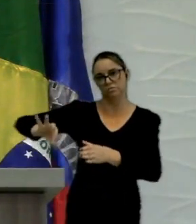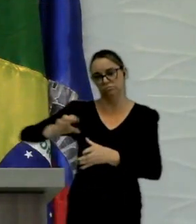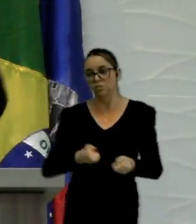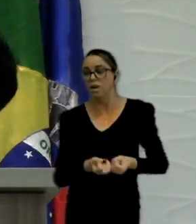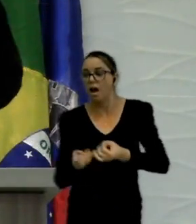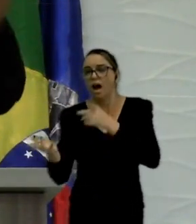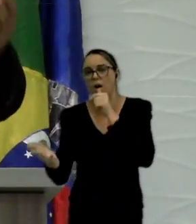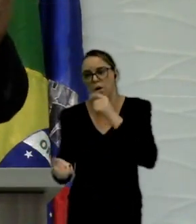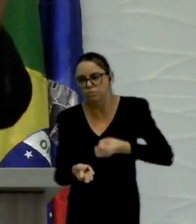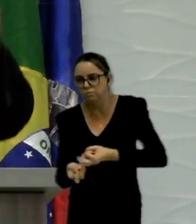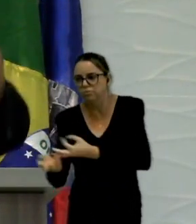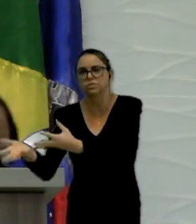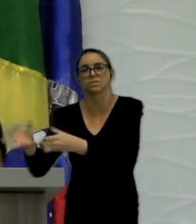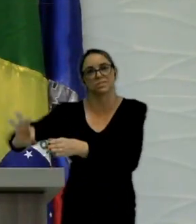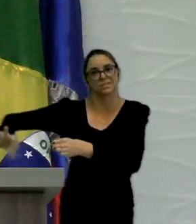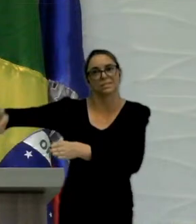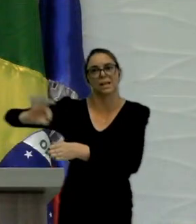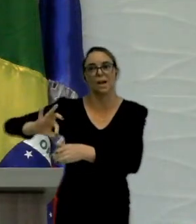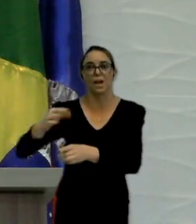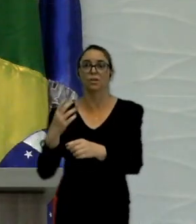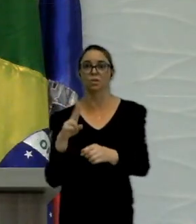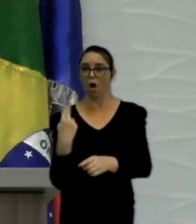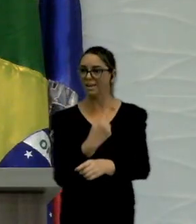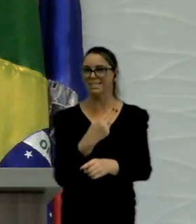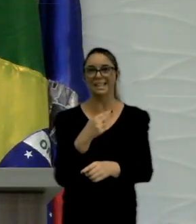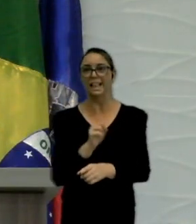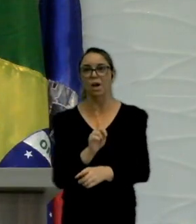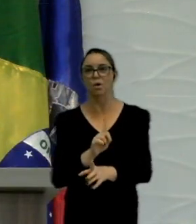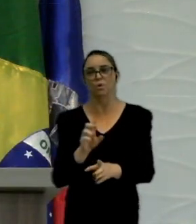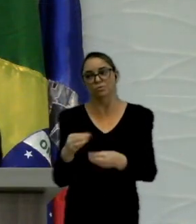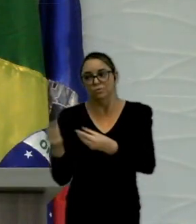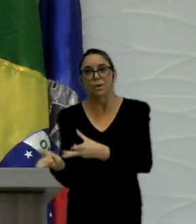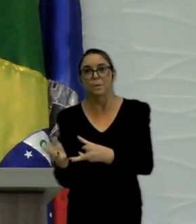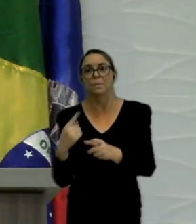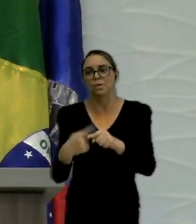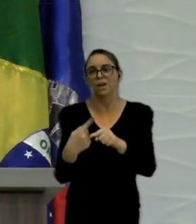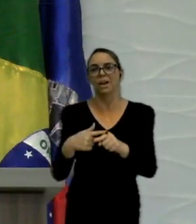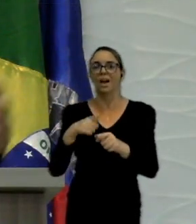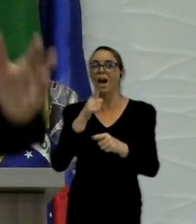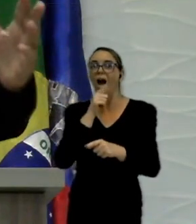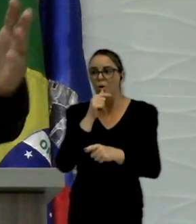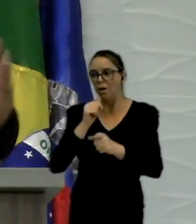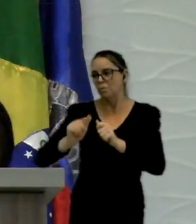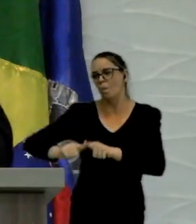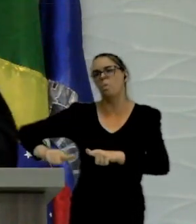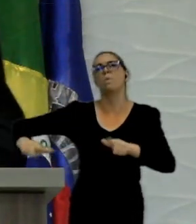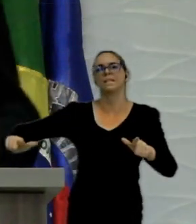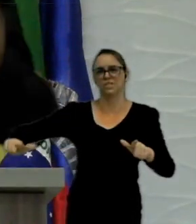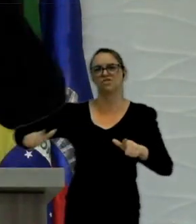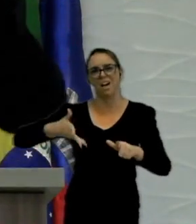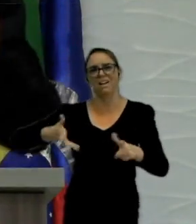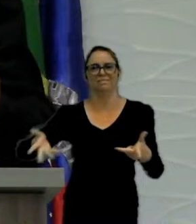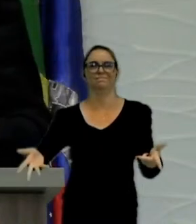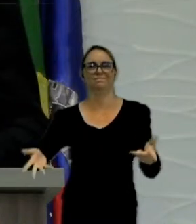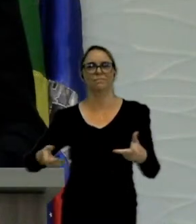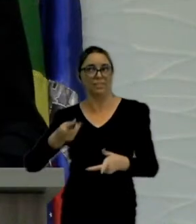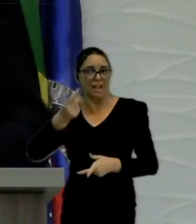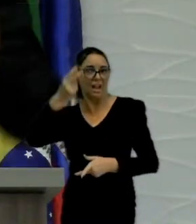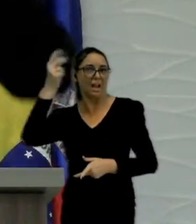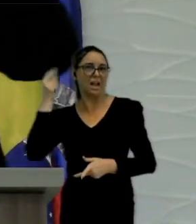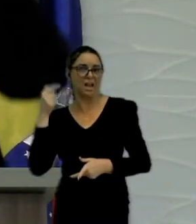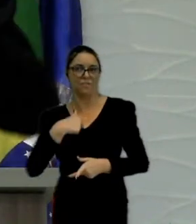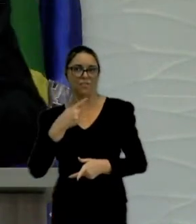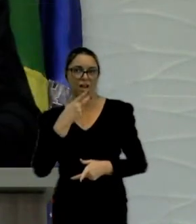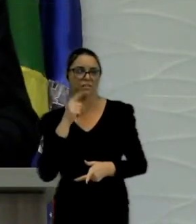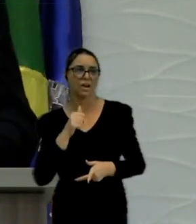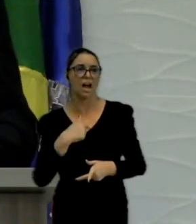não colocamos porque as barragens estavam secas, não tinha água nas barragens, eu dizia que só chegava água normal